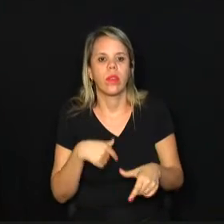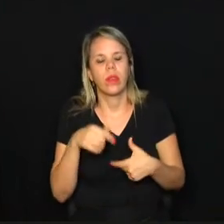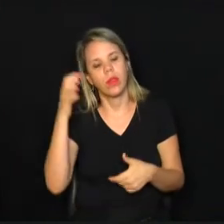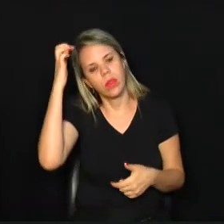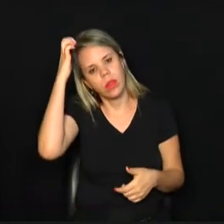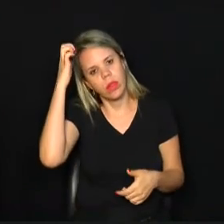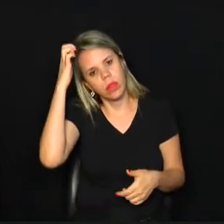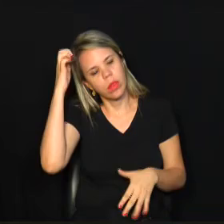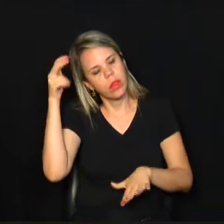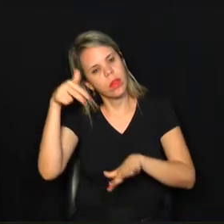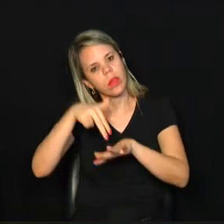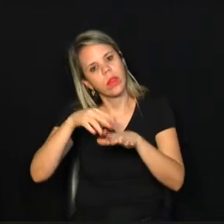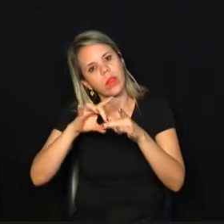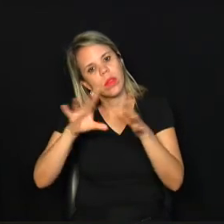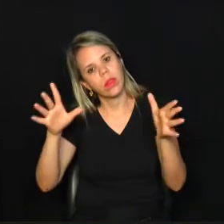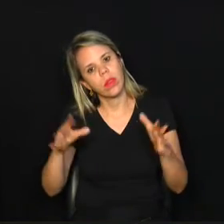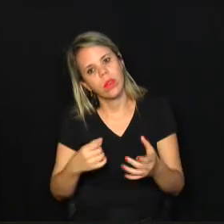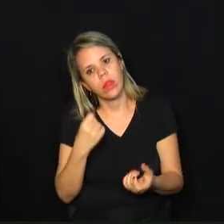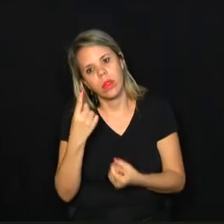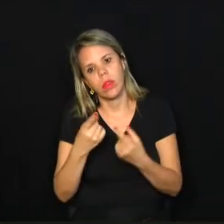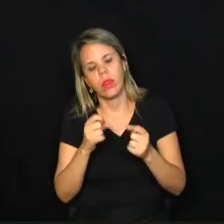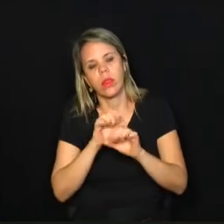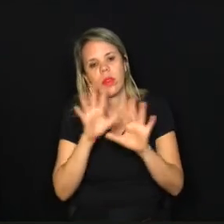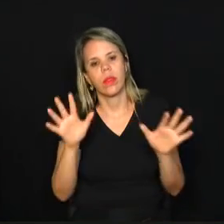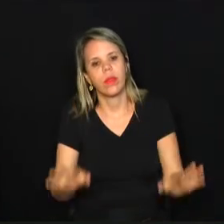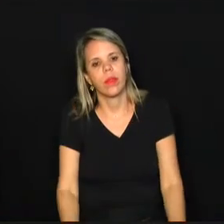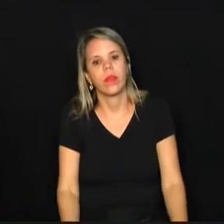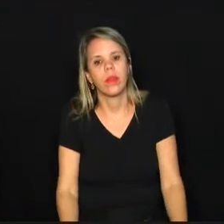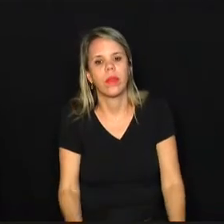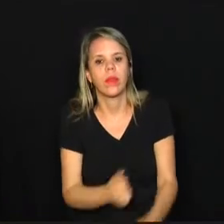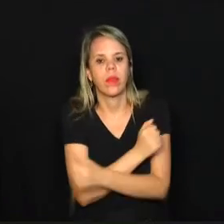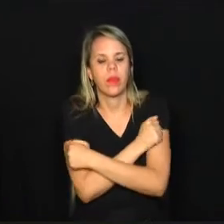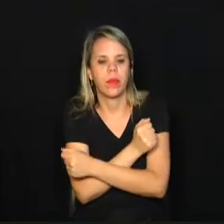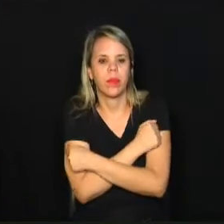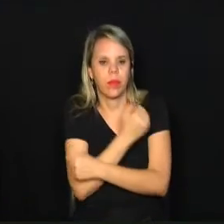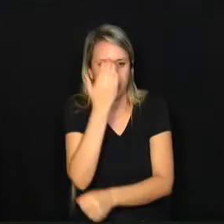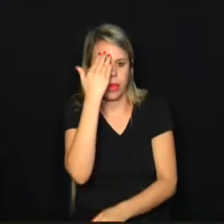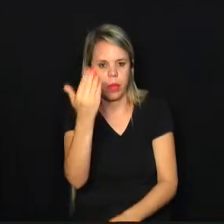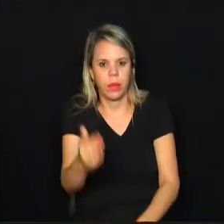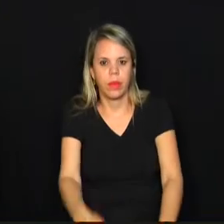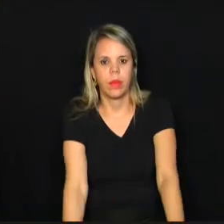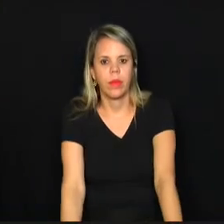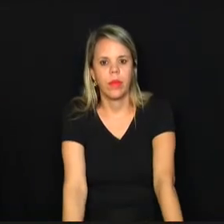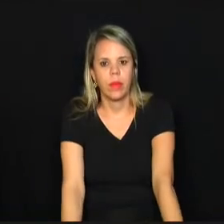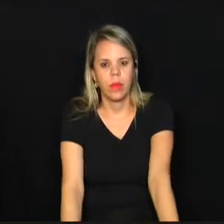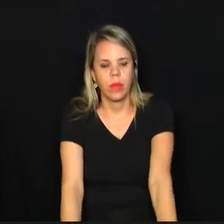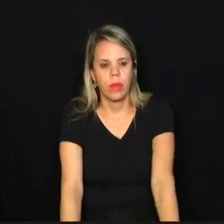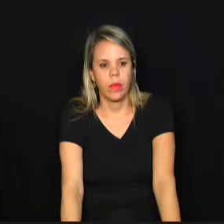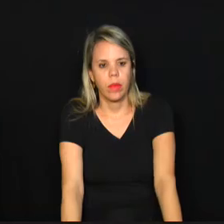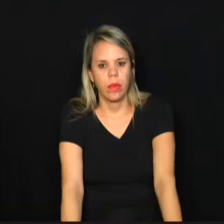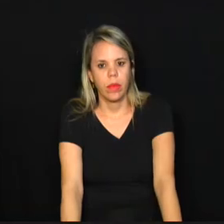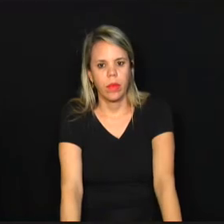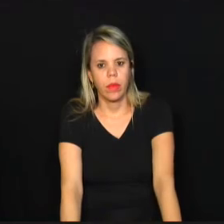me coloco à disposição para eventuais esclarecimentos. Um abraço, obrigado a todos.